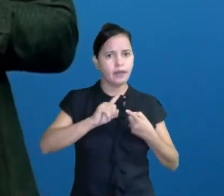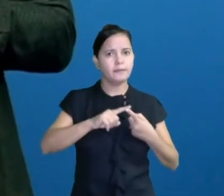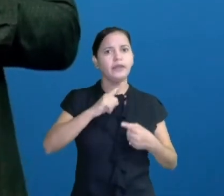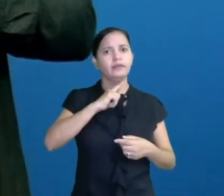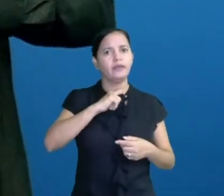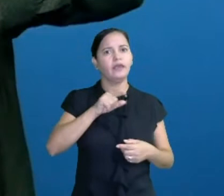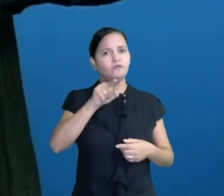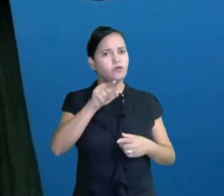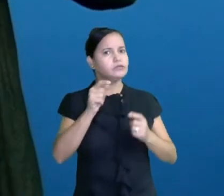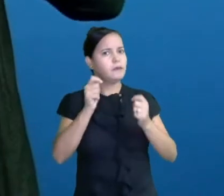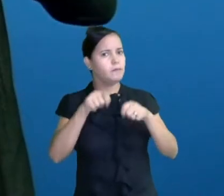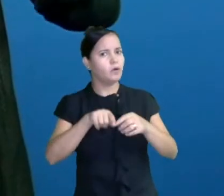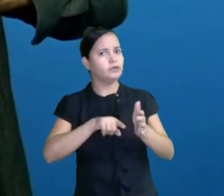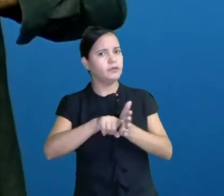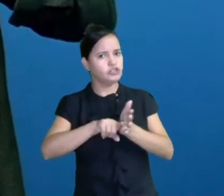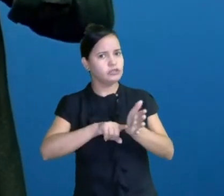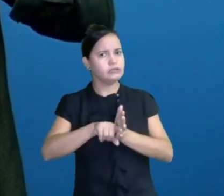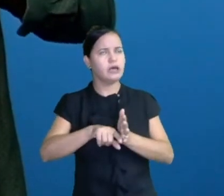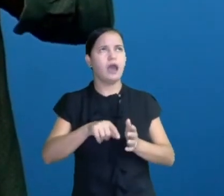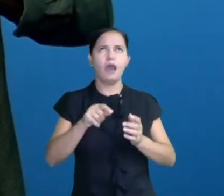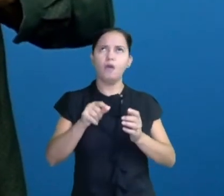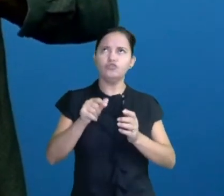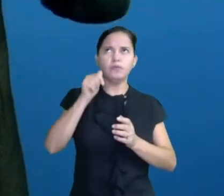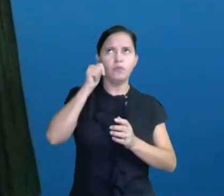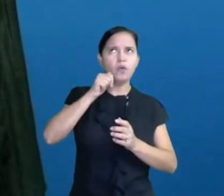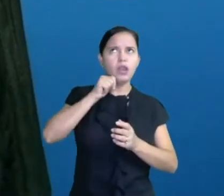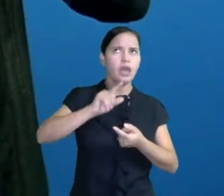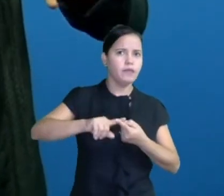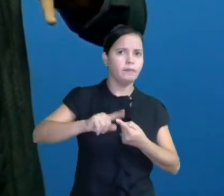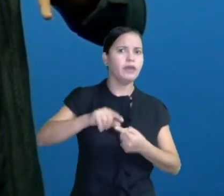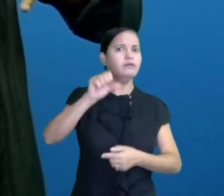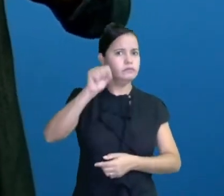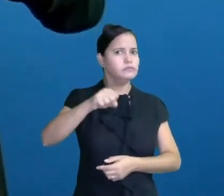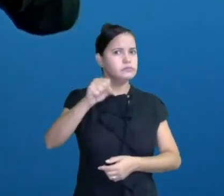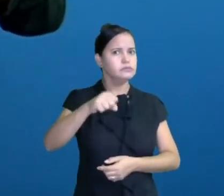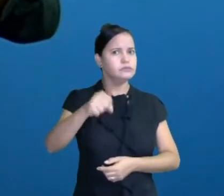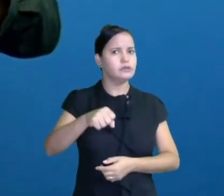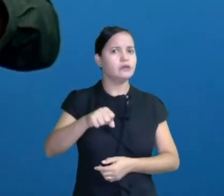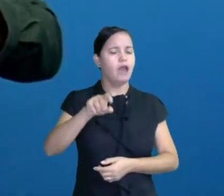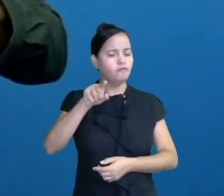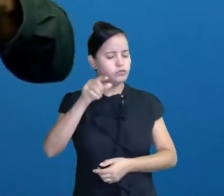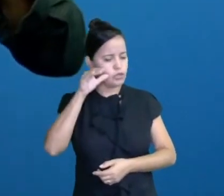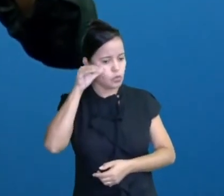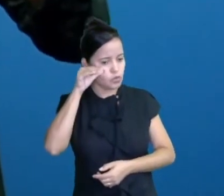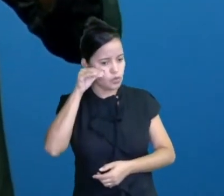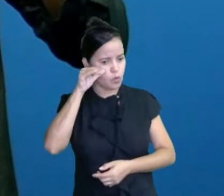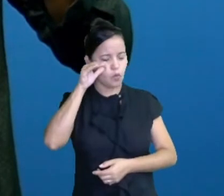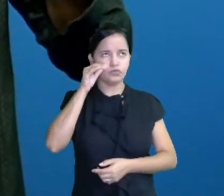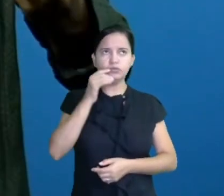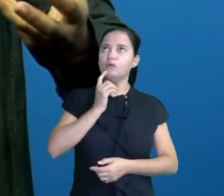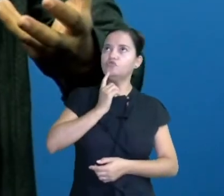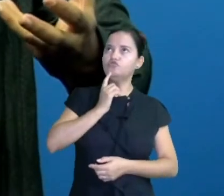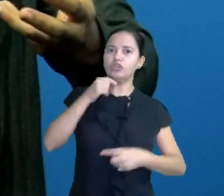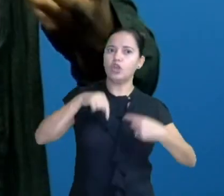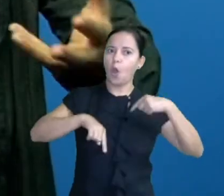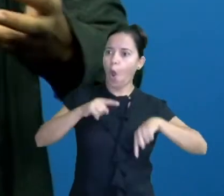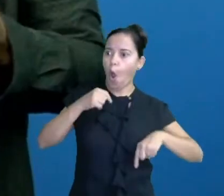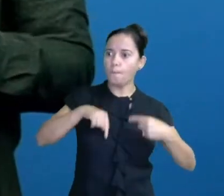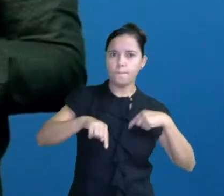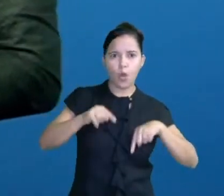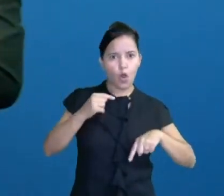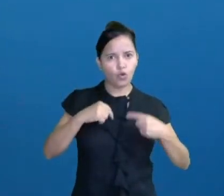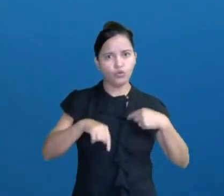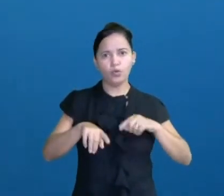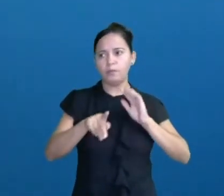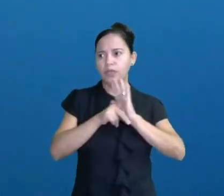mais, pesquisa. Seja aquele cara que está o tempo todo inquieto, curioso, aquela pessoa que está o tempo sempre aberta a aprender e transformar